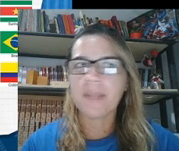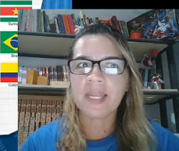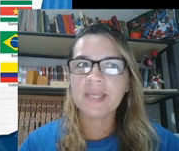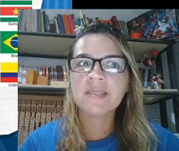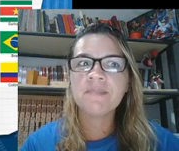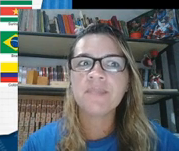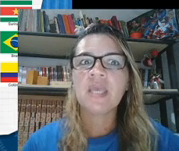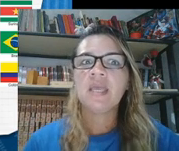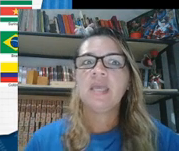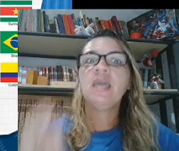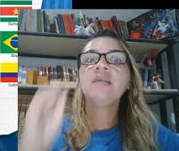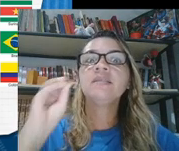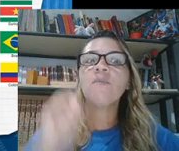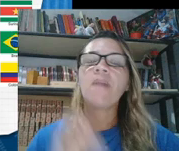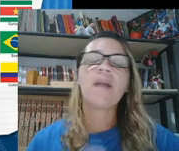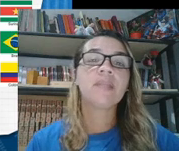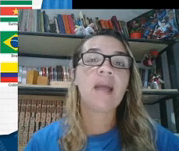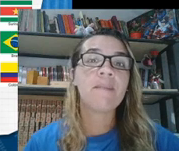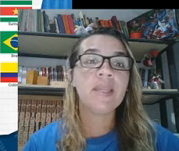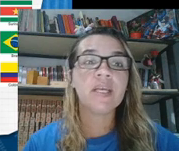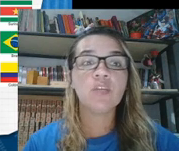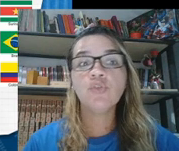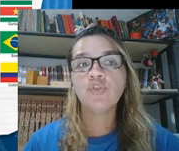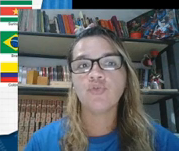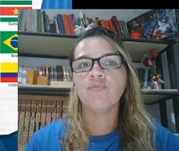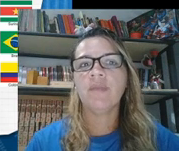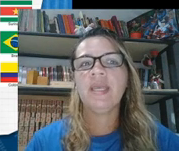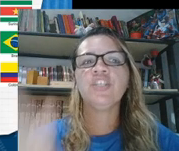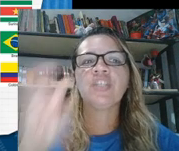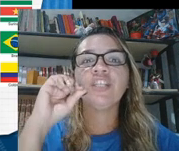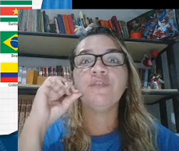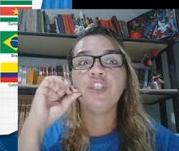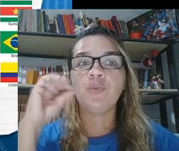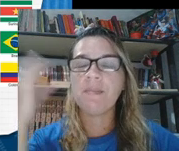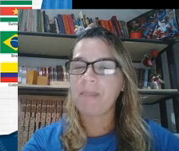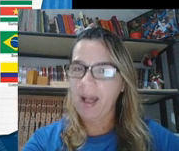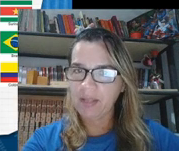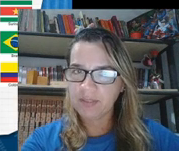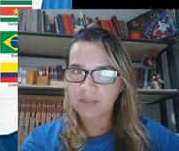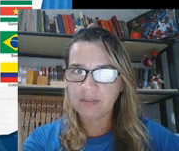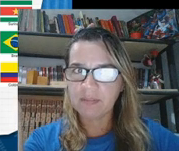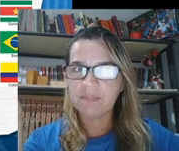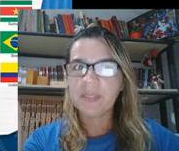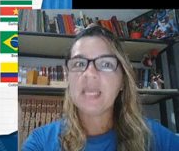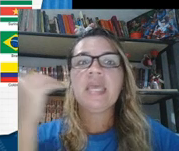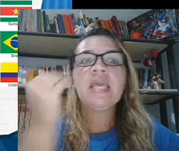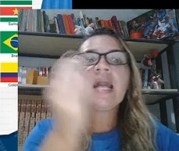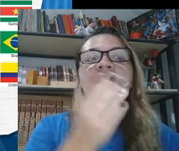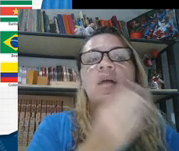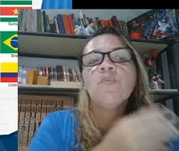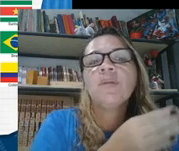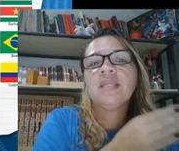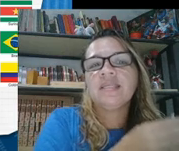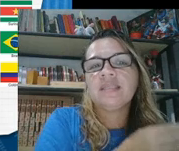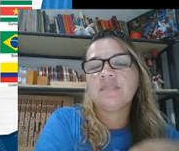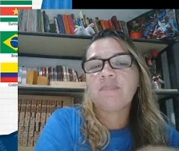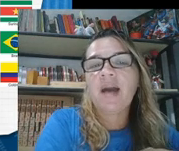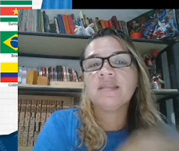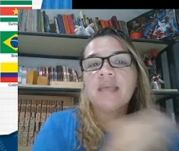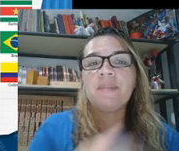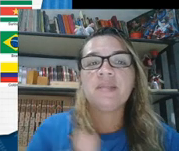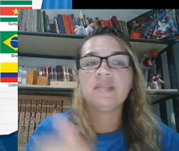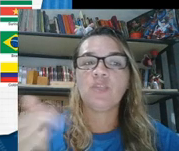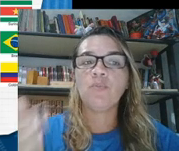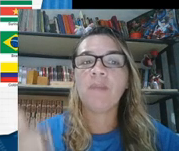entender, beleza? Esse é o mapa da América do Sul. Ele está dividido em partes. E cada uma dessas